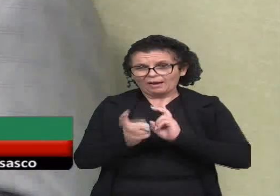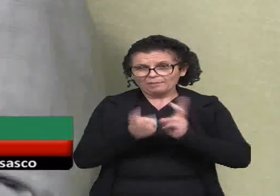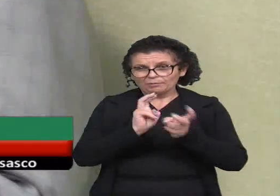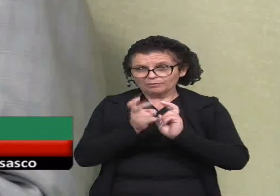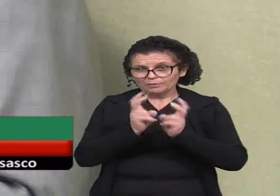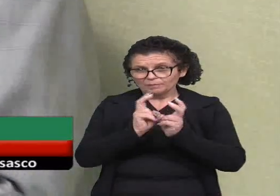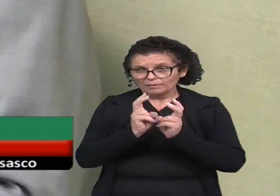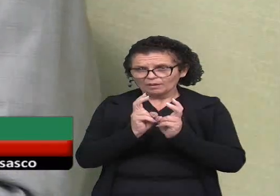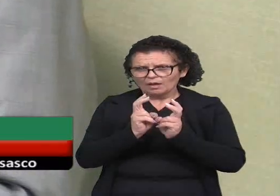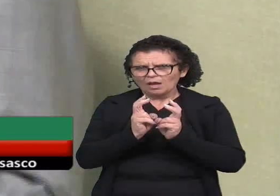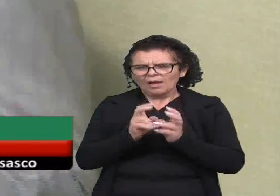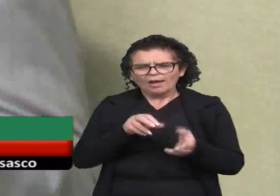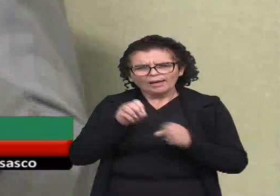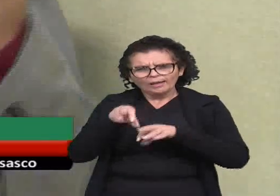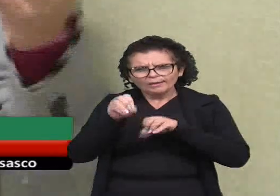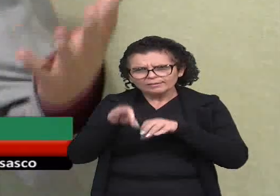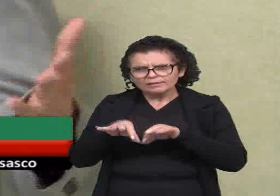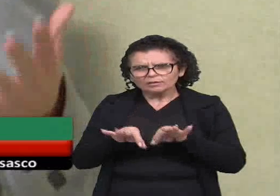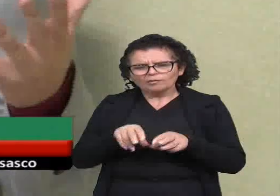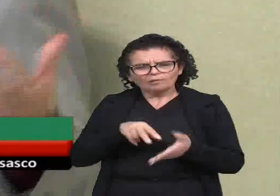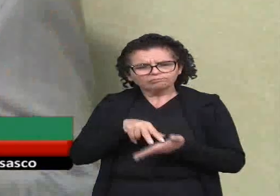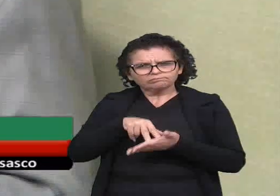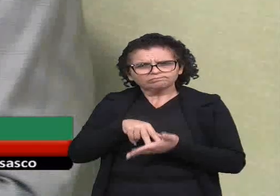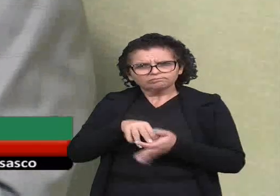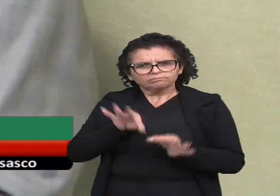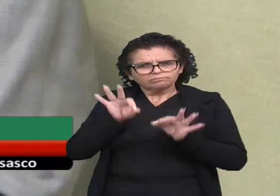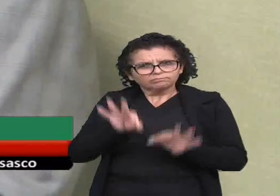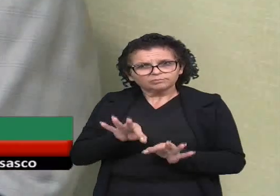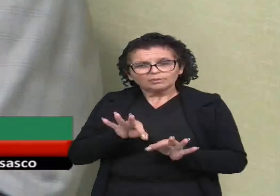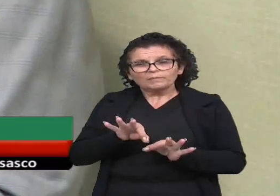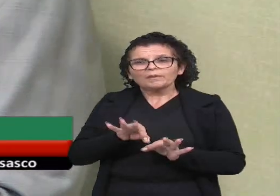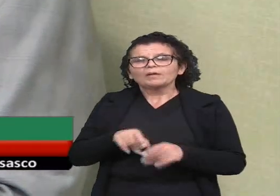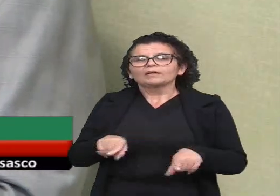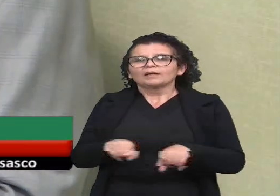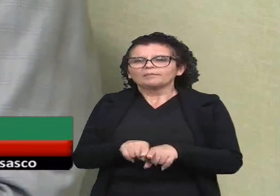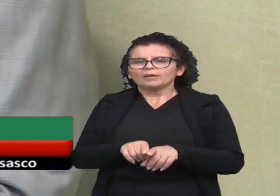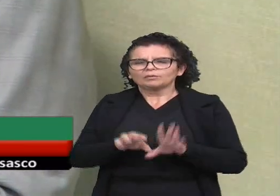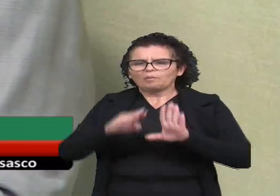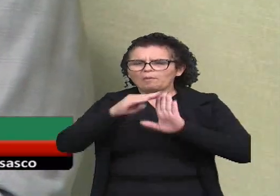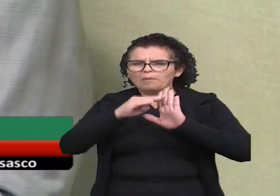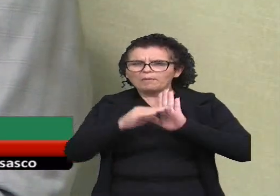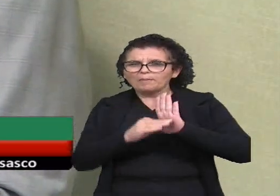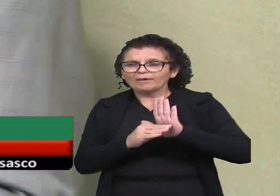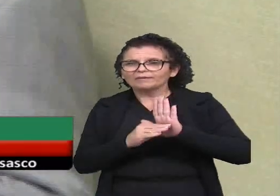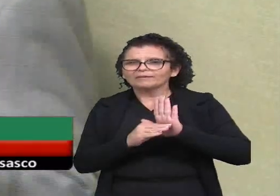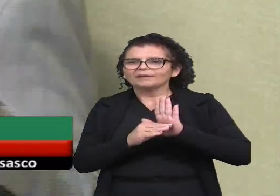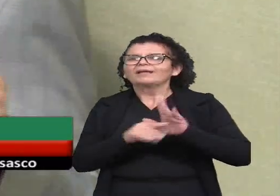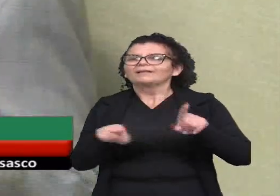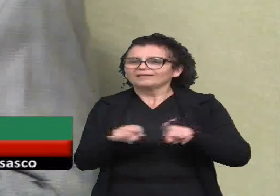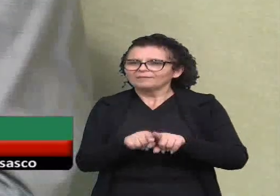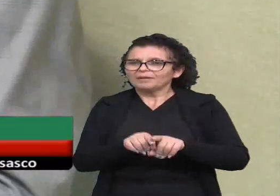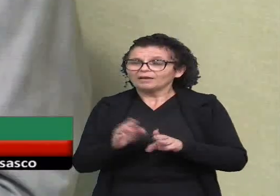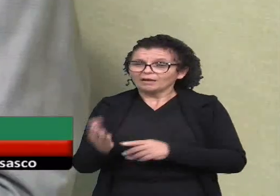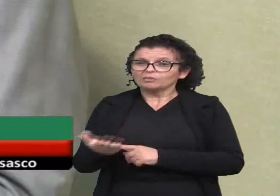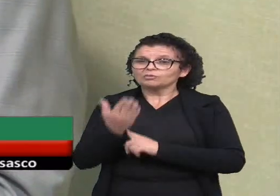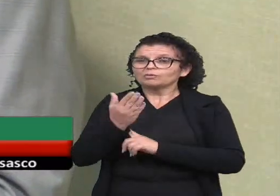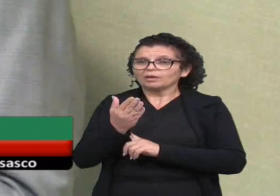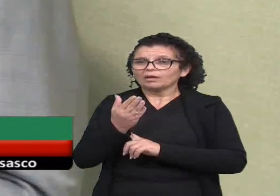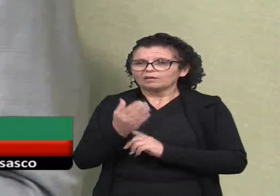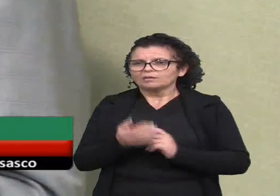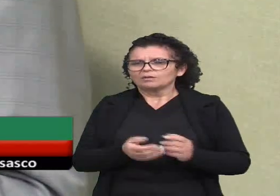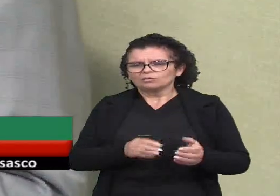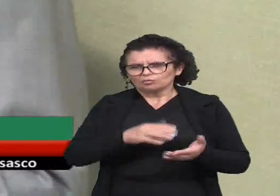além da disciplina, além de tudo aquilo que vocês já colocaram, ela consegue tirar o jovem das ruas,